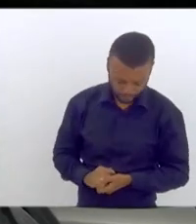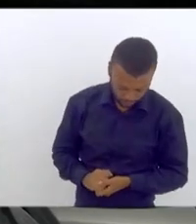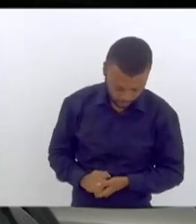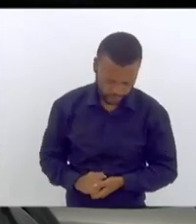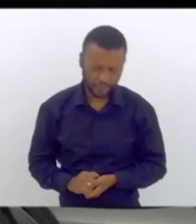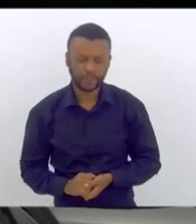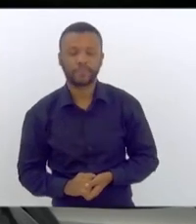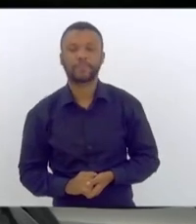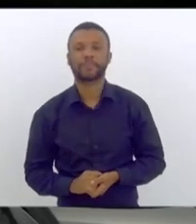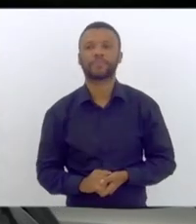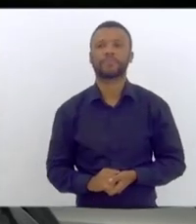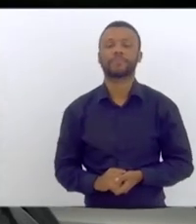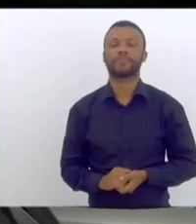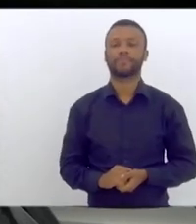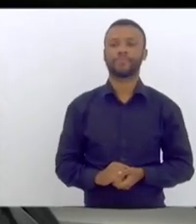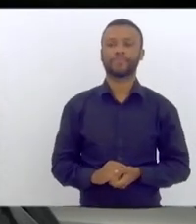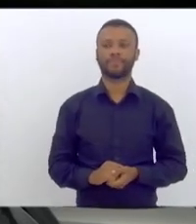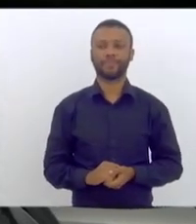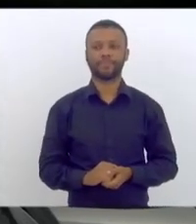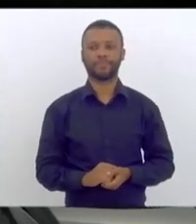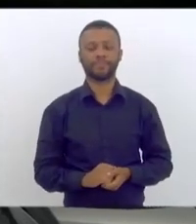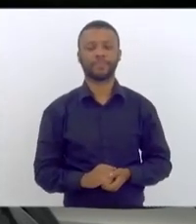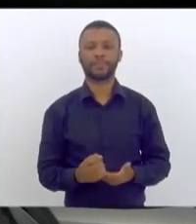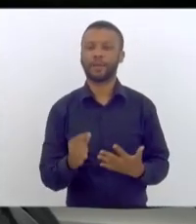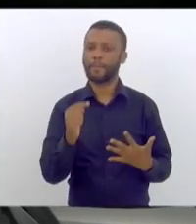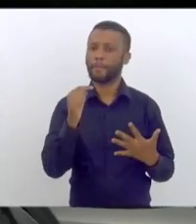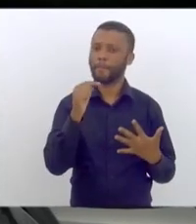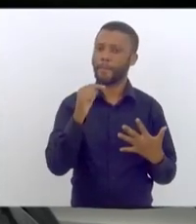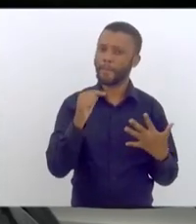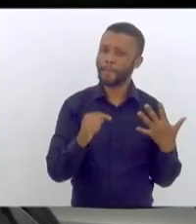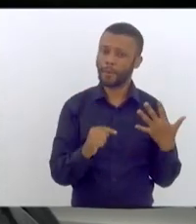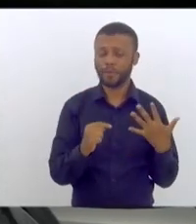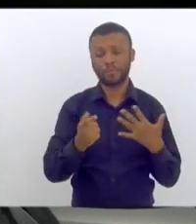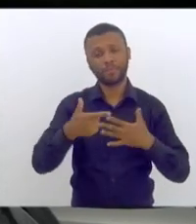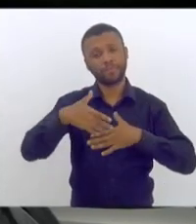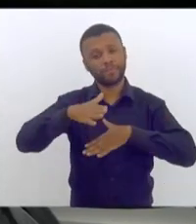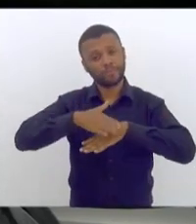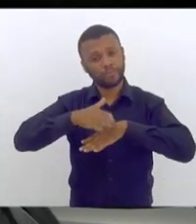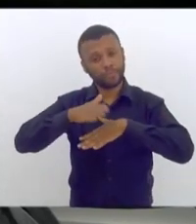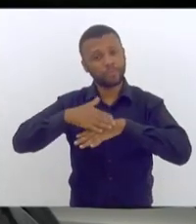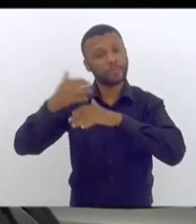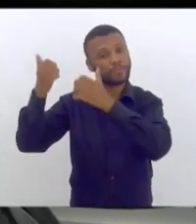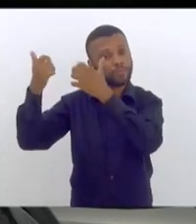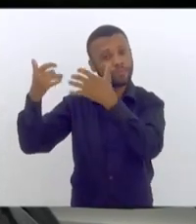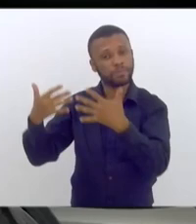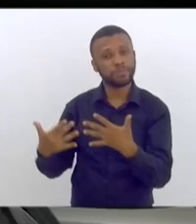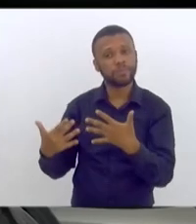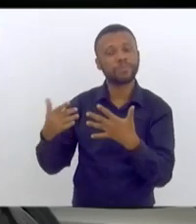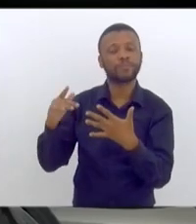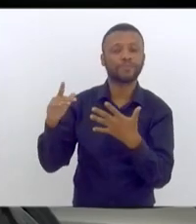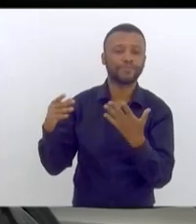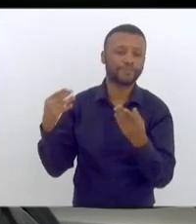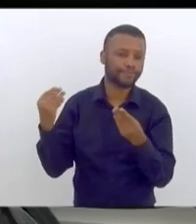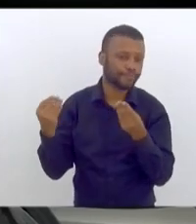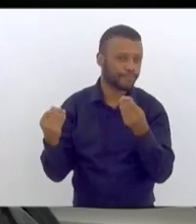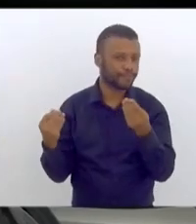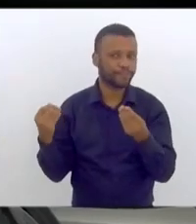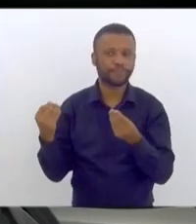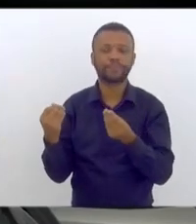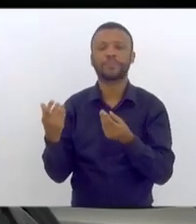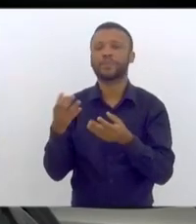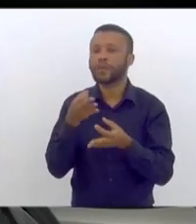Em contrapartida algumas outras Eu acho que cabe cabe a pontuação de enfim de